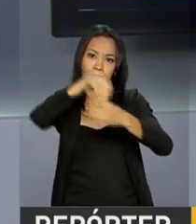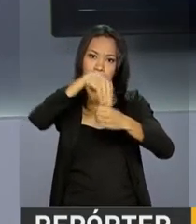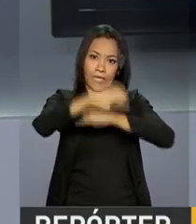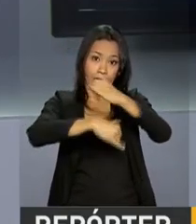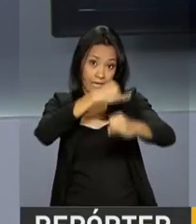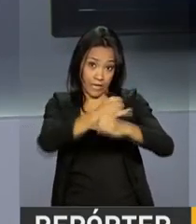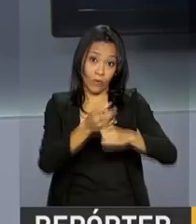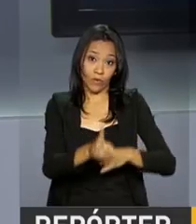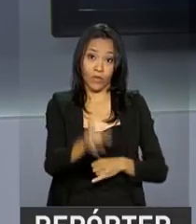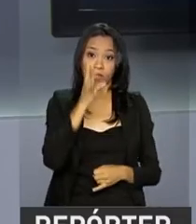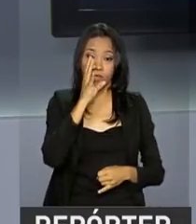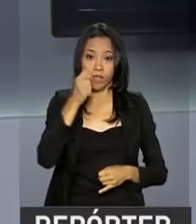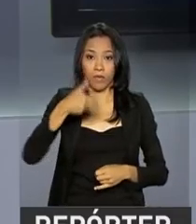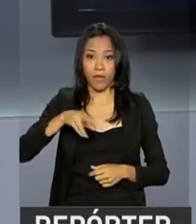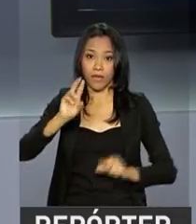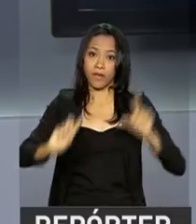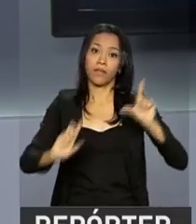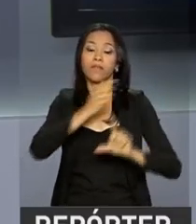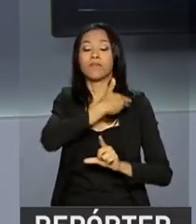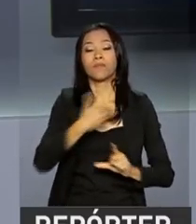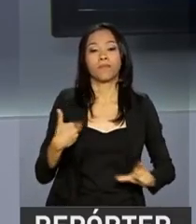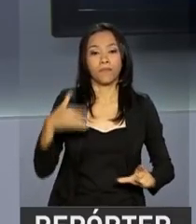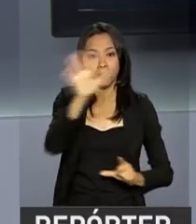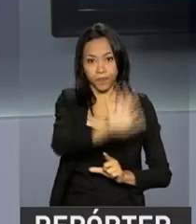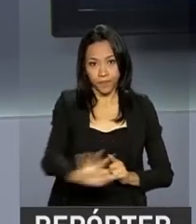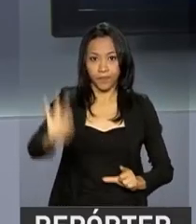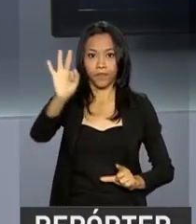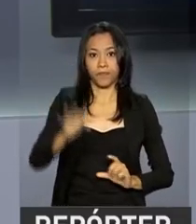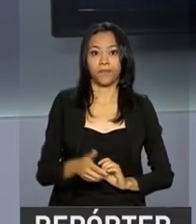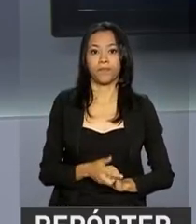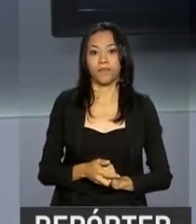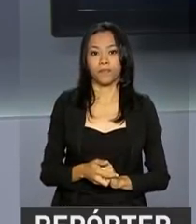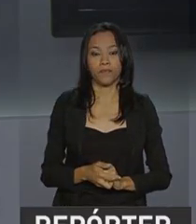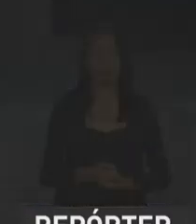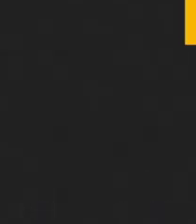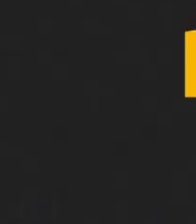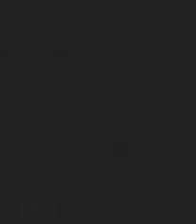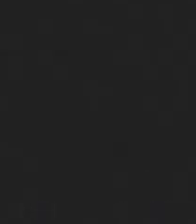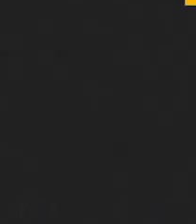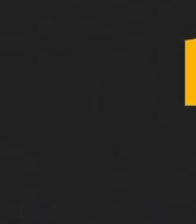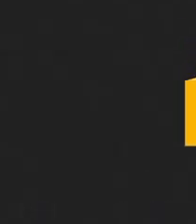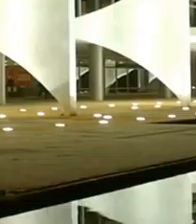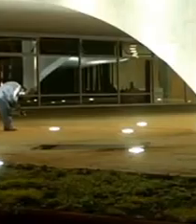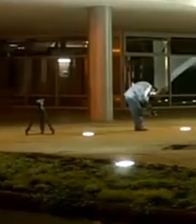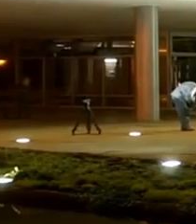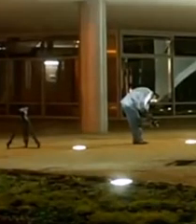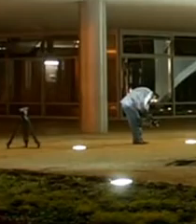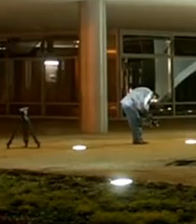internet. Continue com a gente na NBR, a TV do Governo Federal. Música.